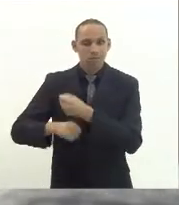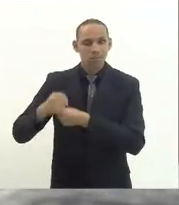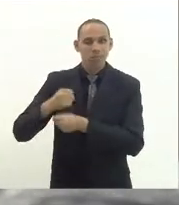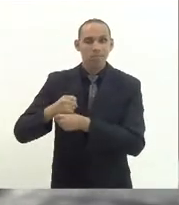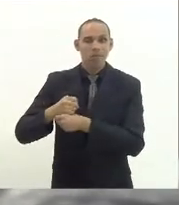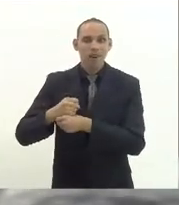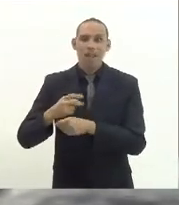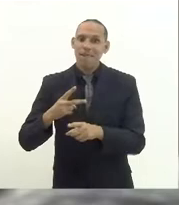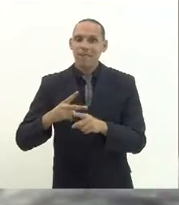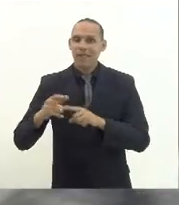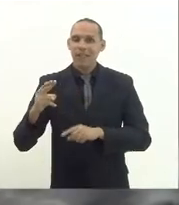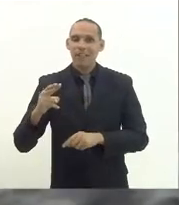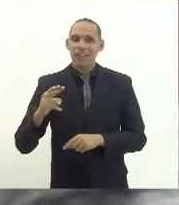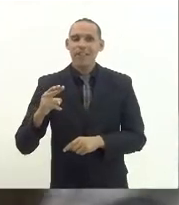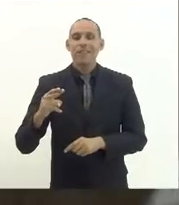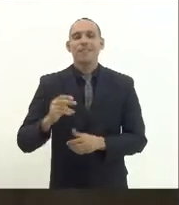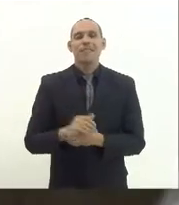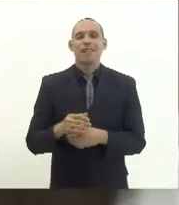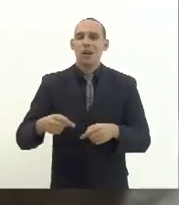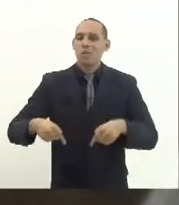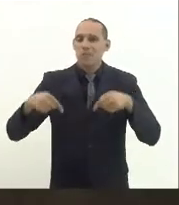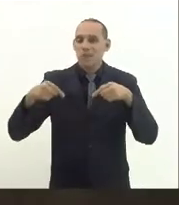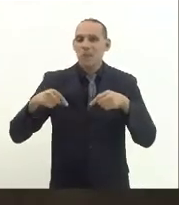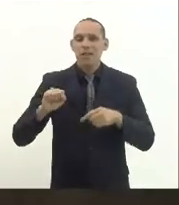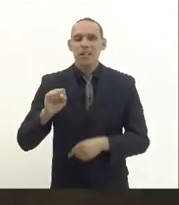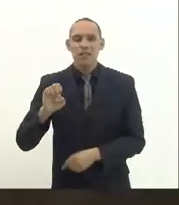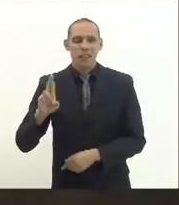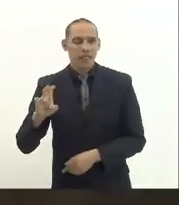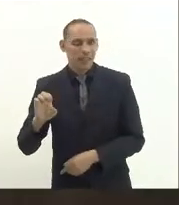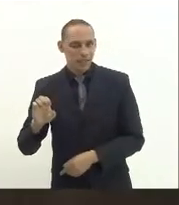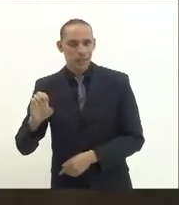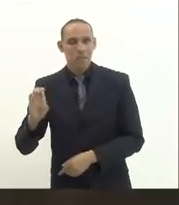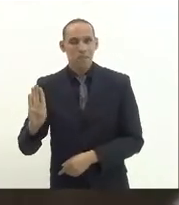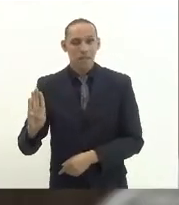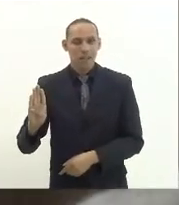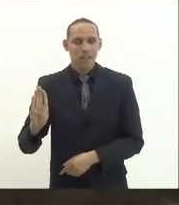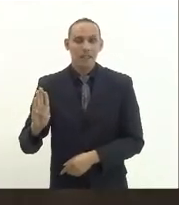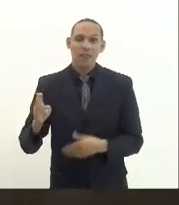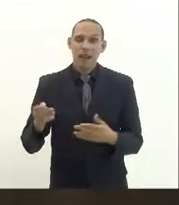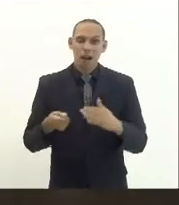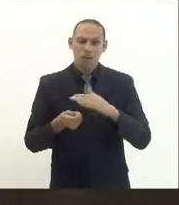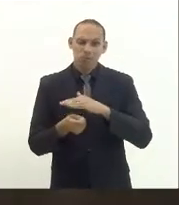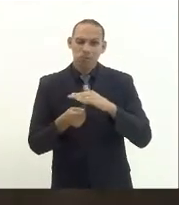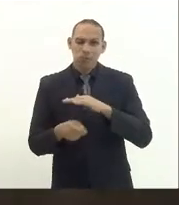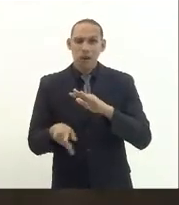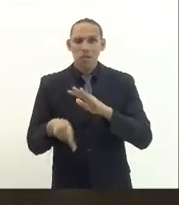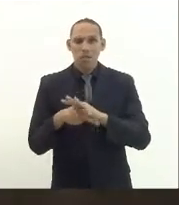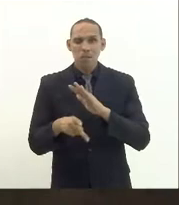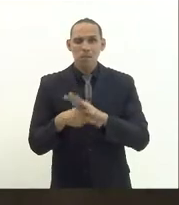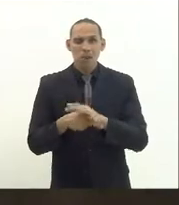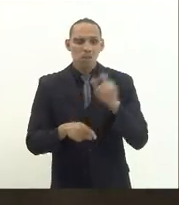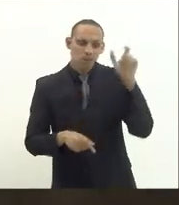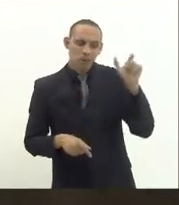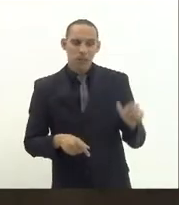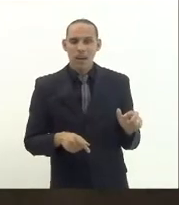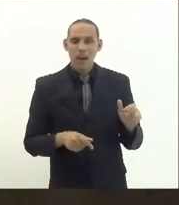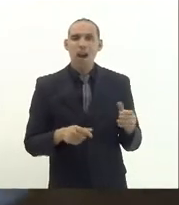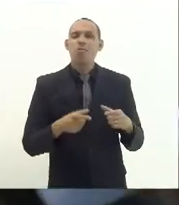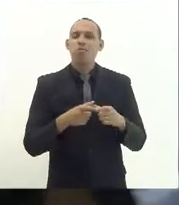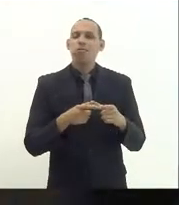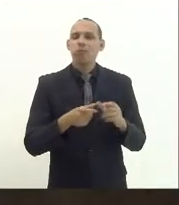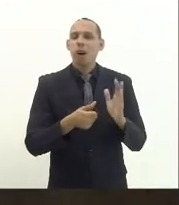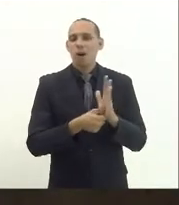ganhando o campeonato da série B E esse investimento que o novo acionista do Botafogo